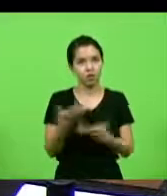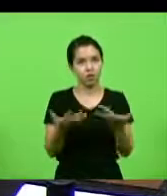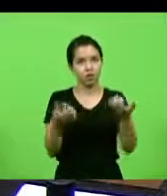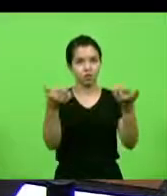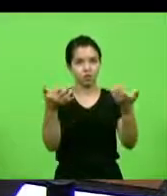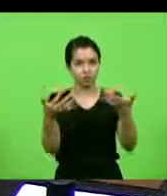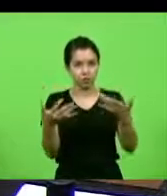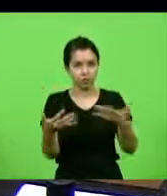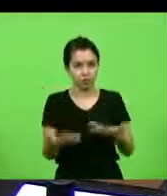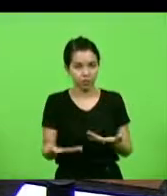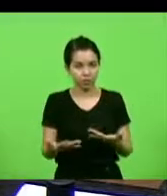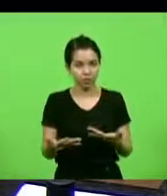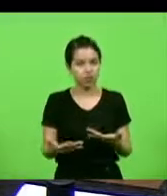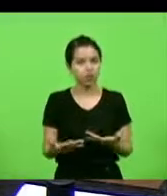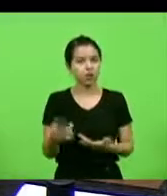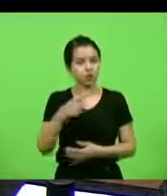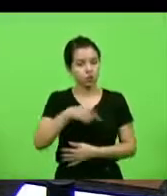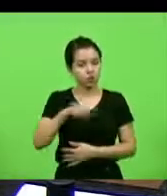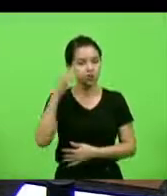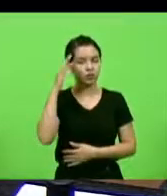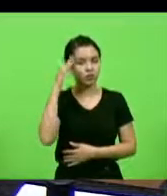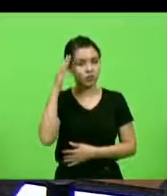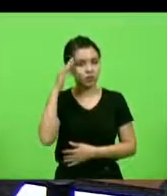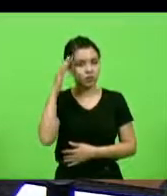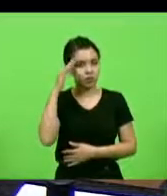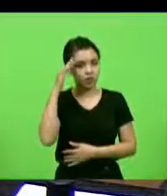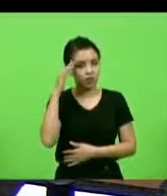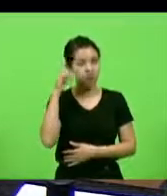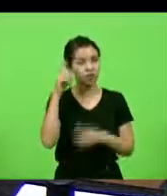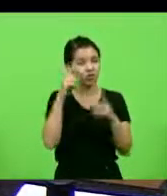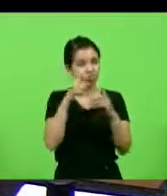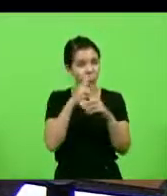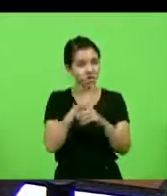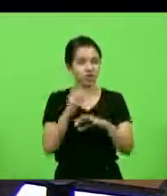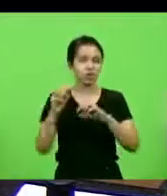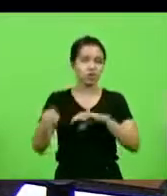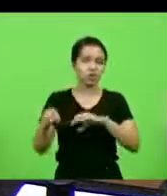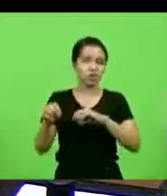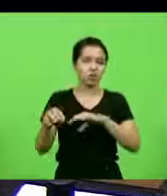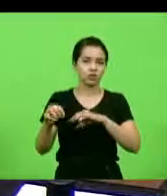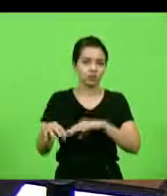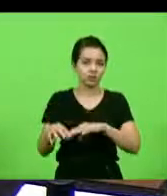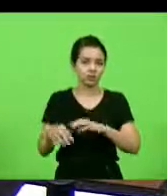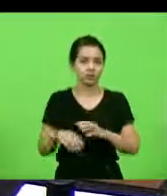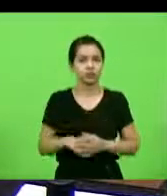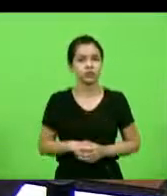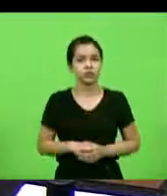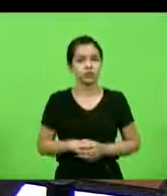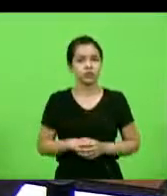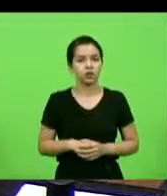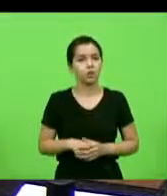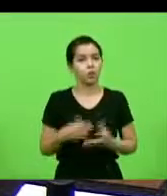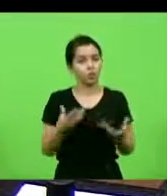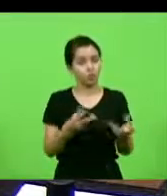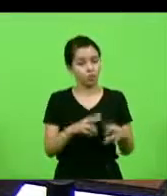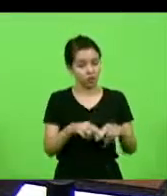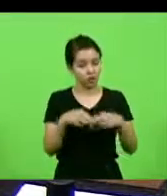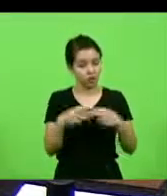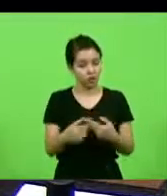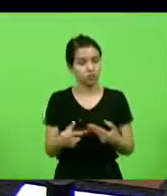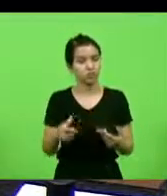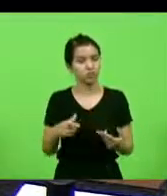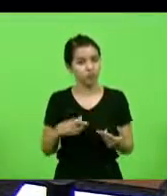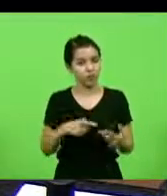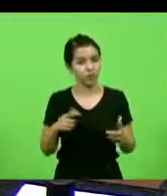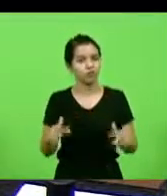para a gente compreender a complexidade da educação. Por isso que a gente luta em tantas frentes para melhorar a educação.